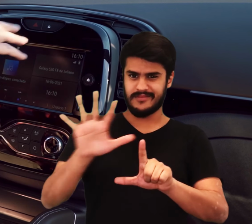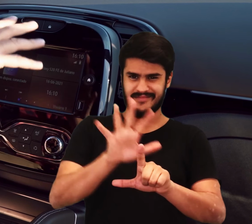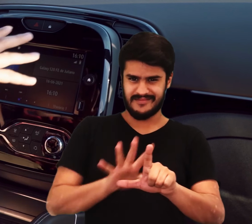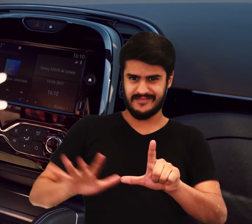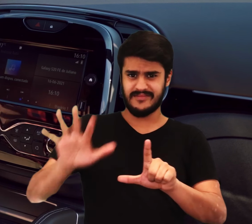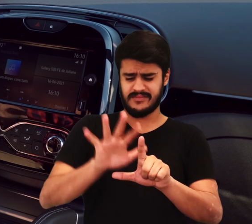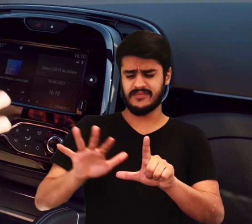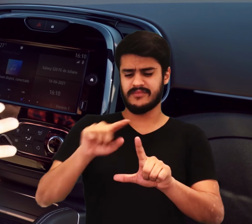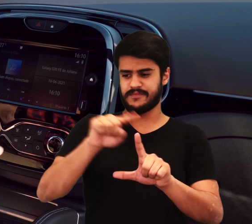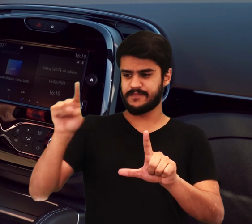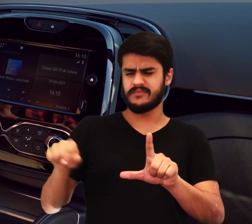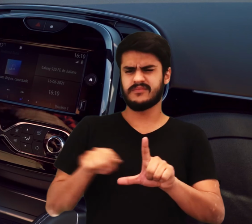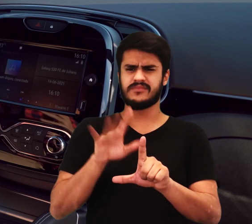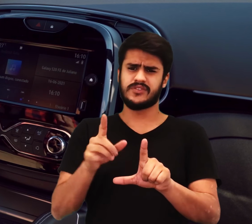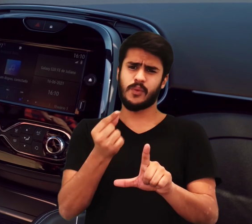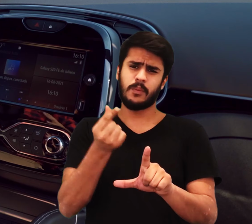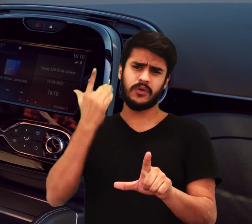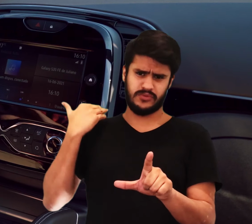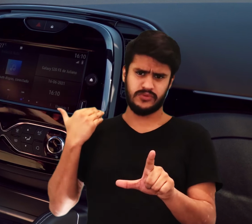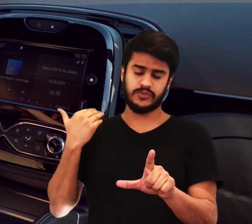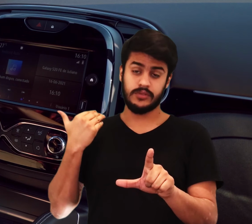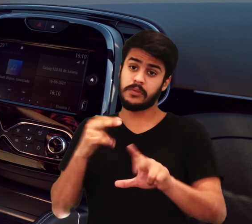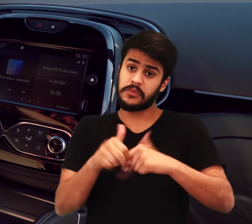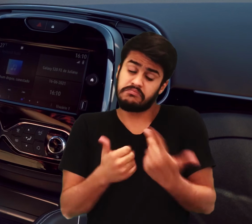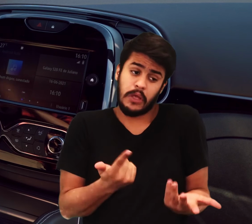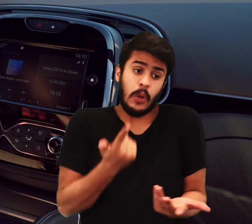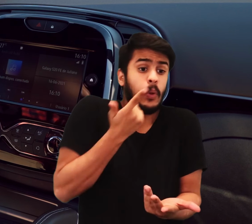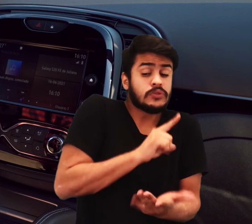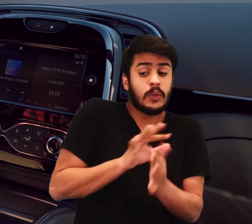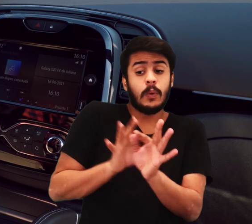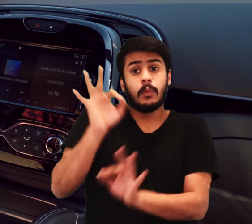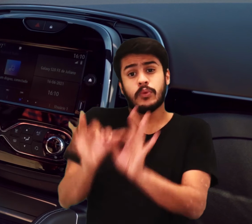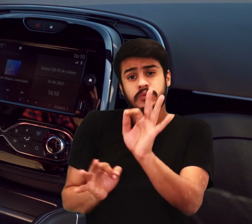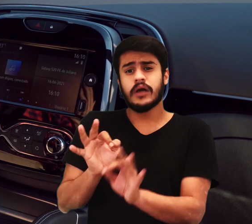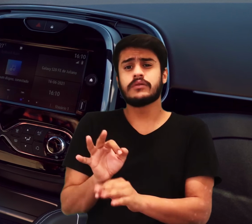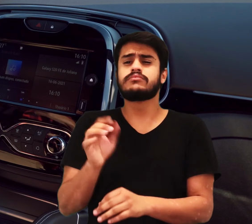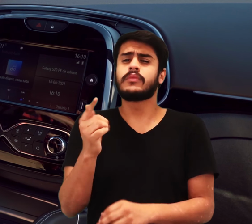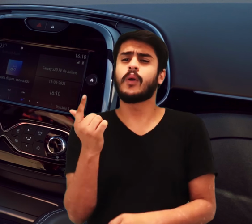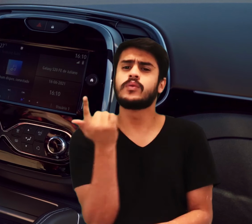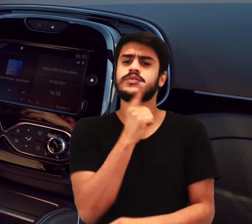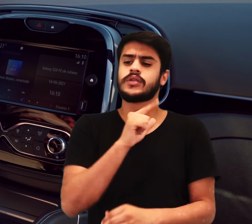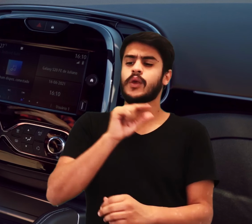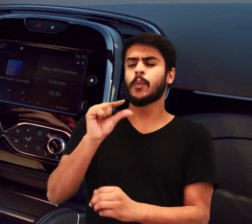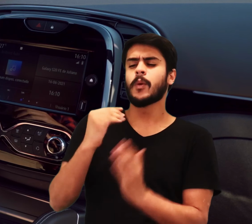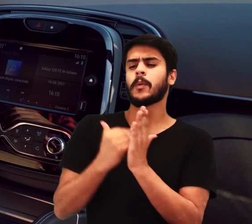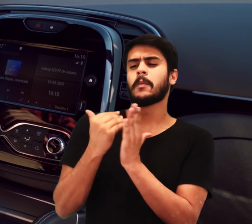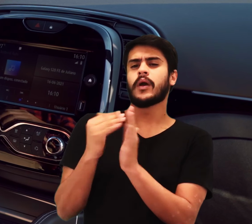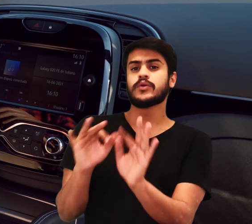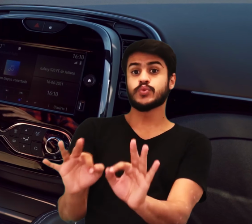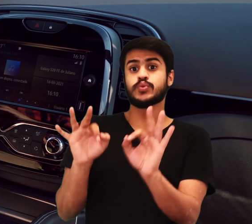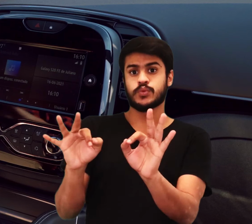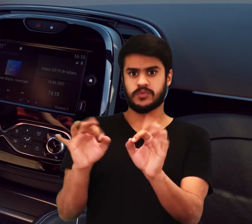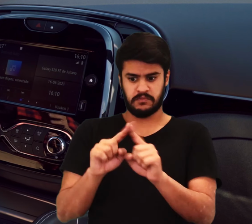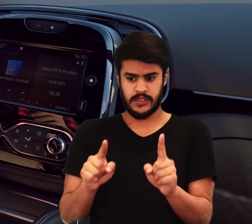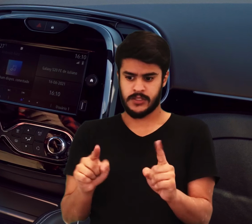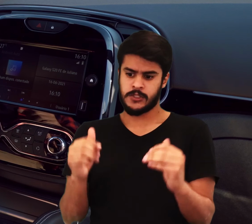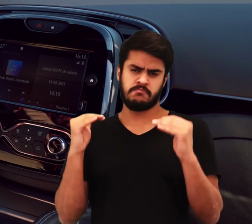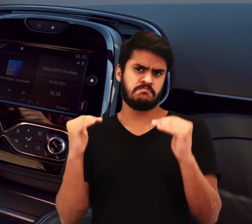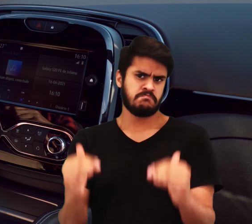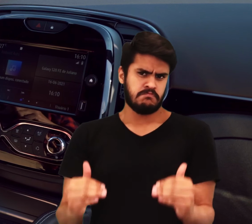design, já está meio datado, né? Então, como eu falei, eles fizeram o que deu para fazer para realmente trazer esse toque de requinte, mas não